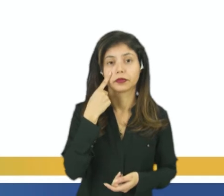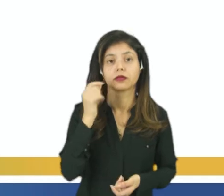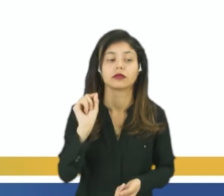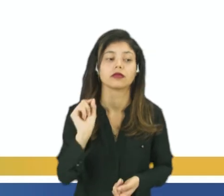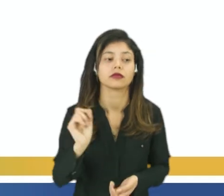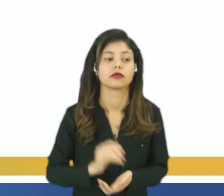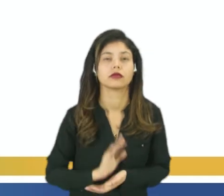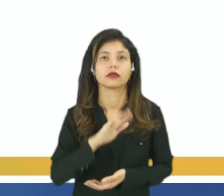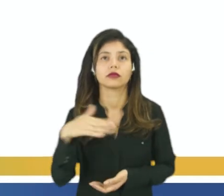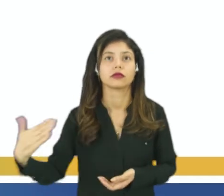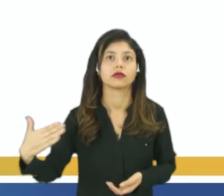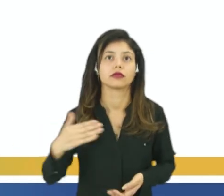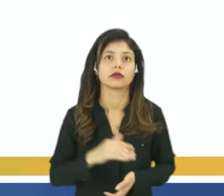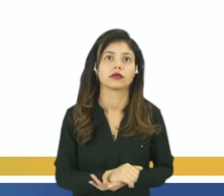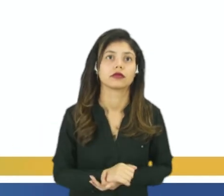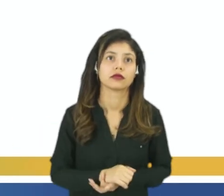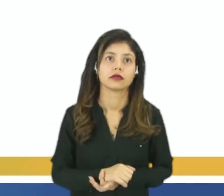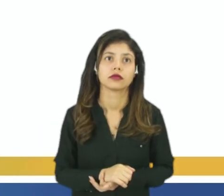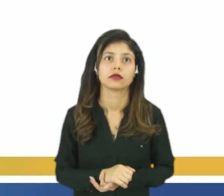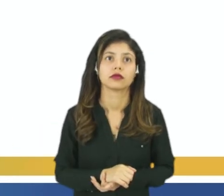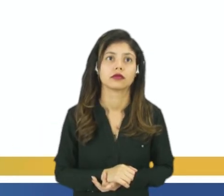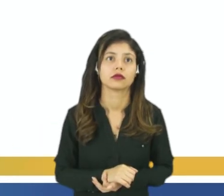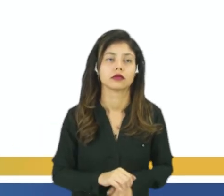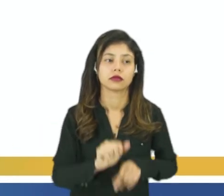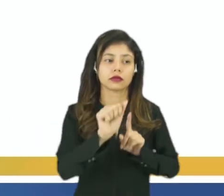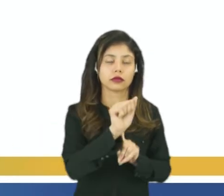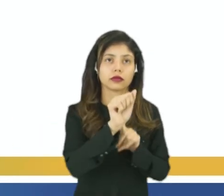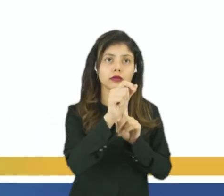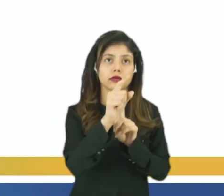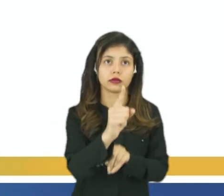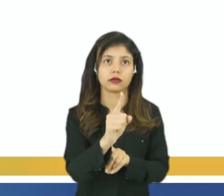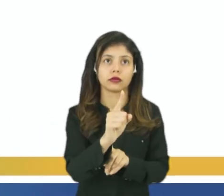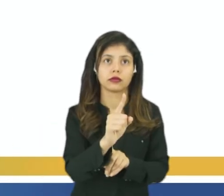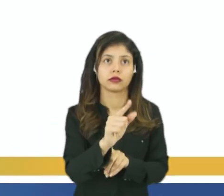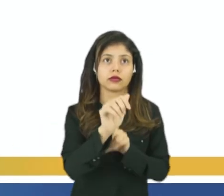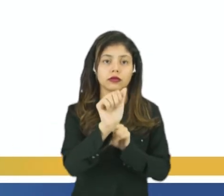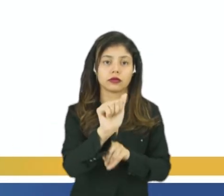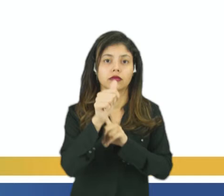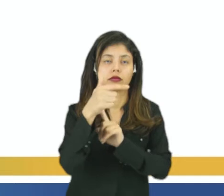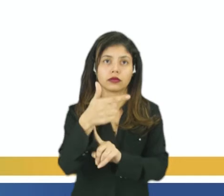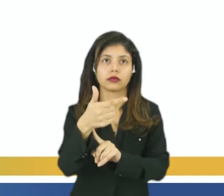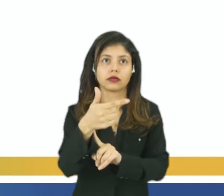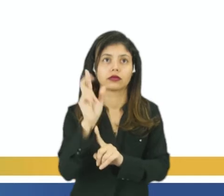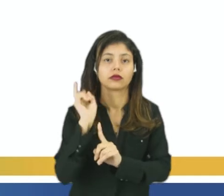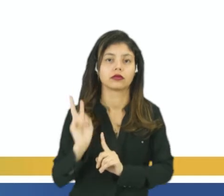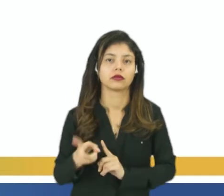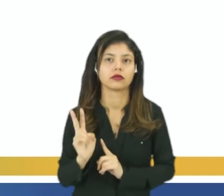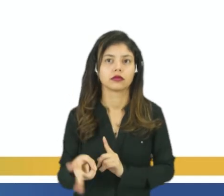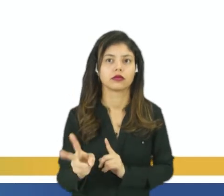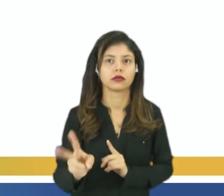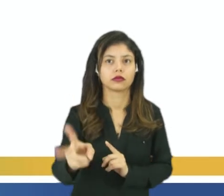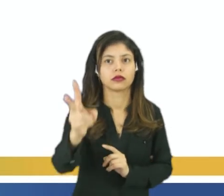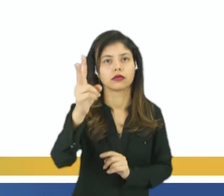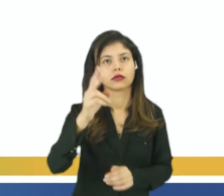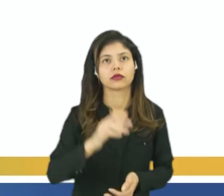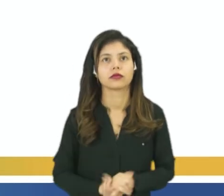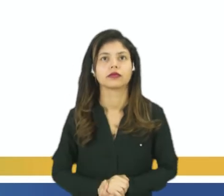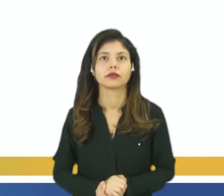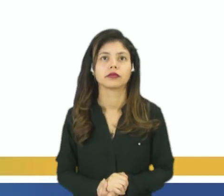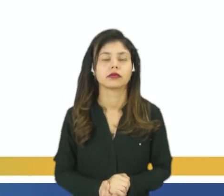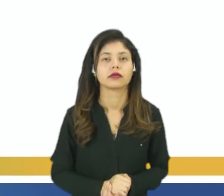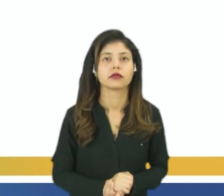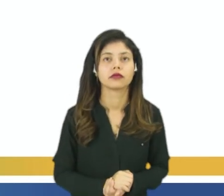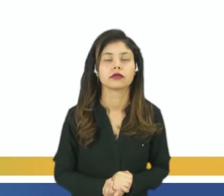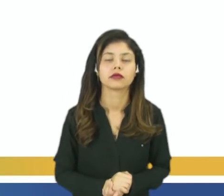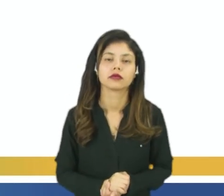é quando o meu A índice 1 for igual ao A índice 2 e assim sucessivamente, até o enésimo,